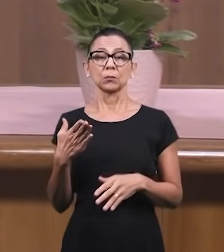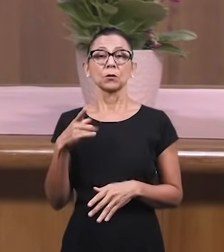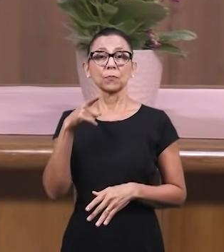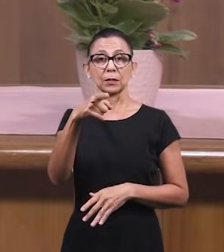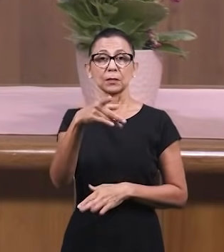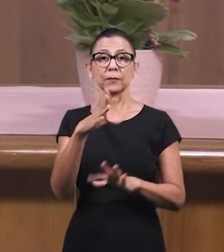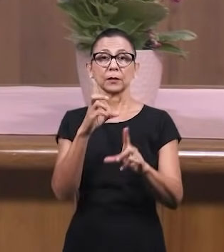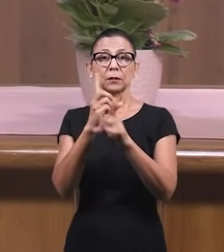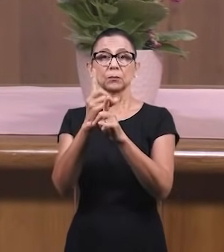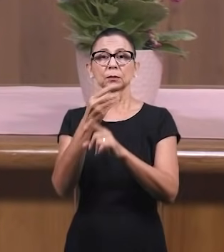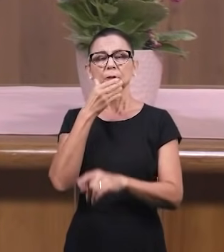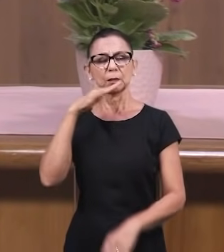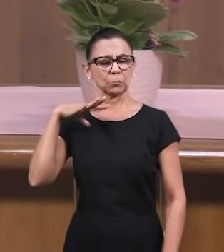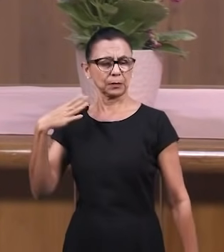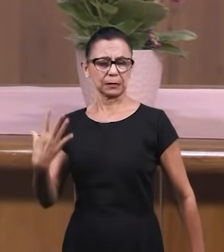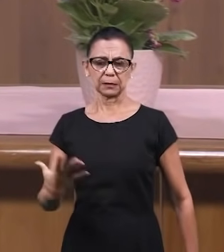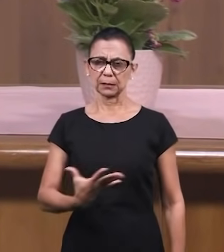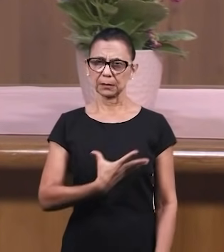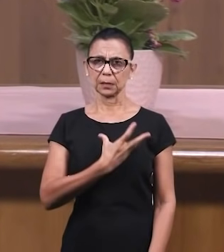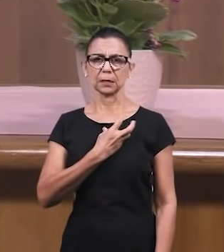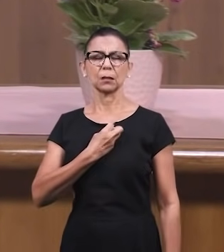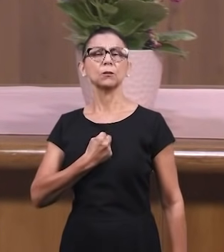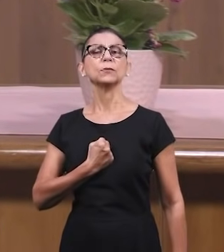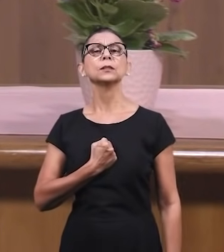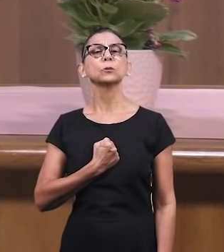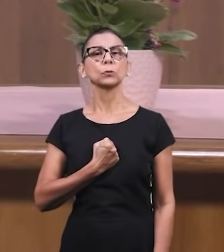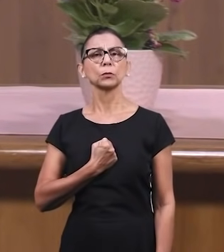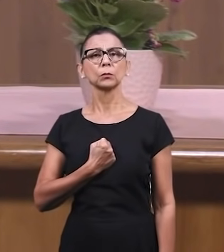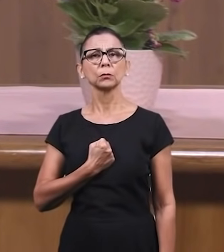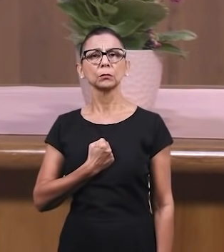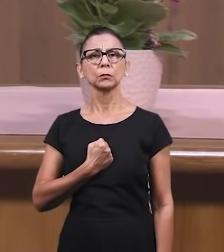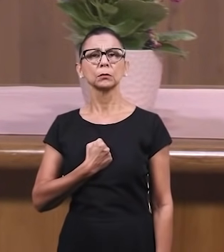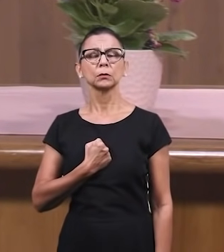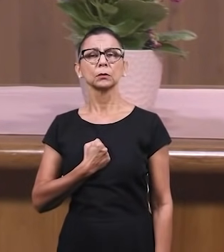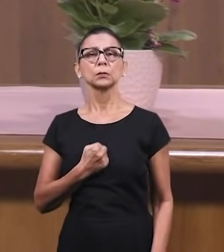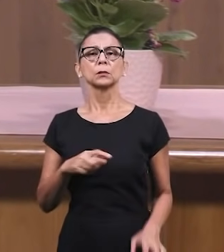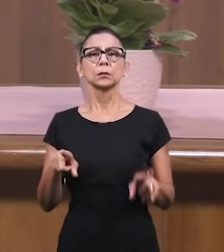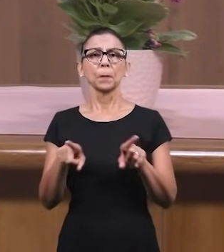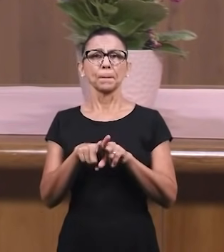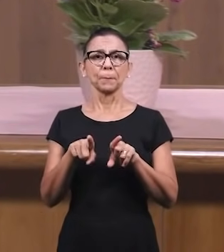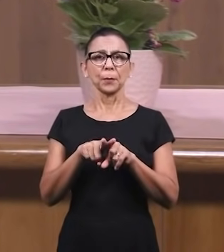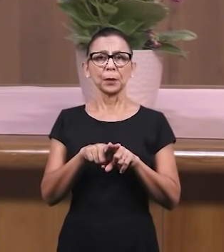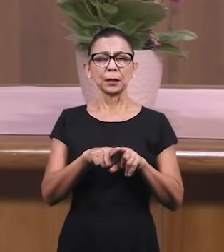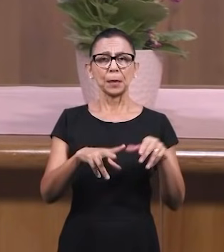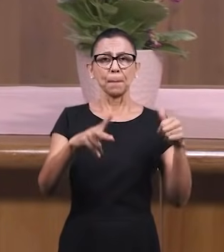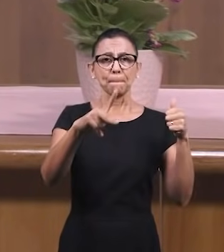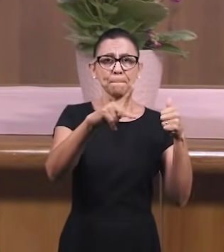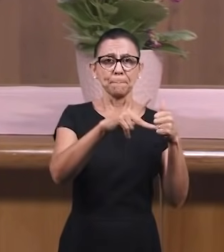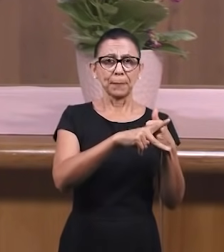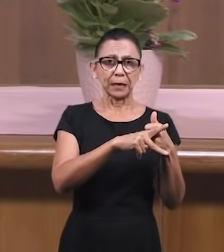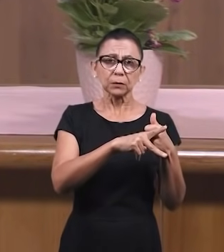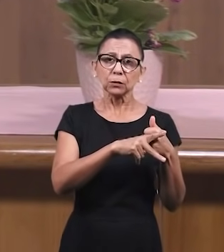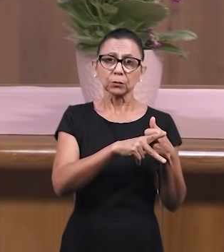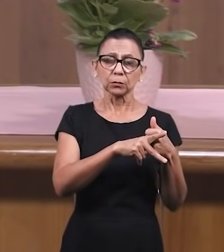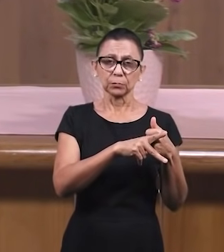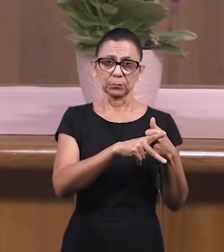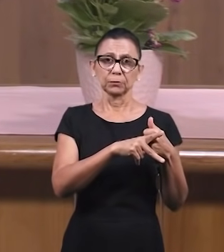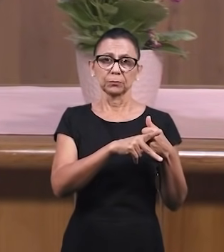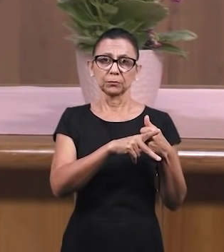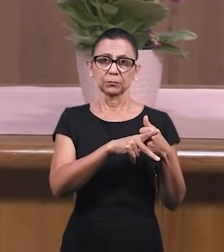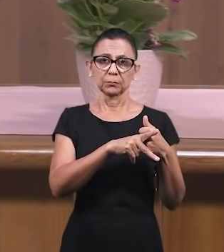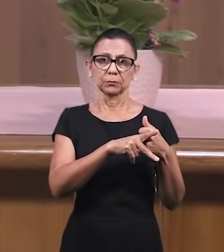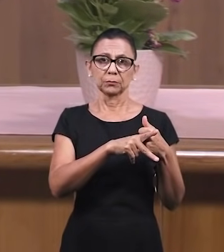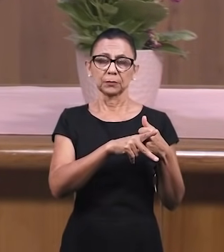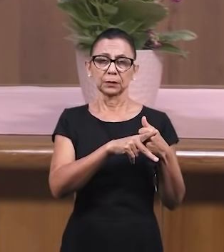palavra acalma os ventos. E ele voltou com Pedro, levou Pedro para o barco. Não foi Pedro que o levou.